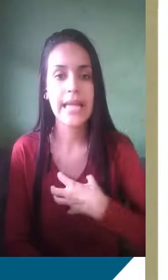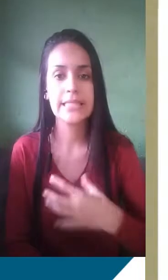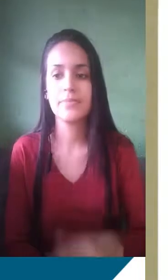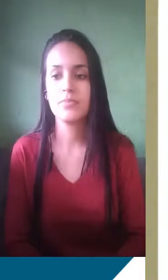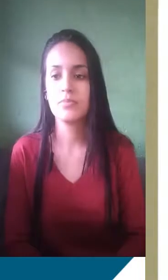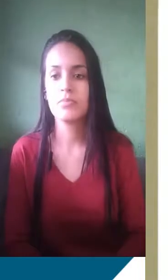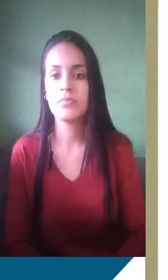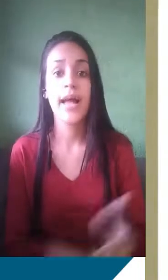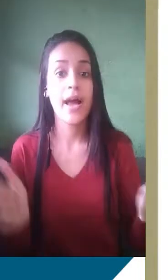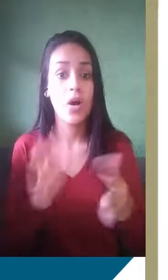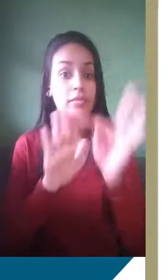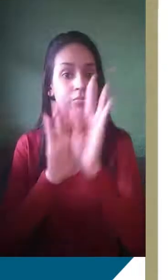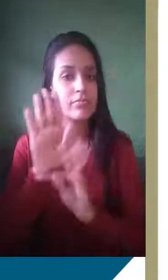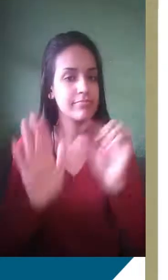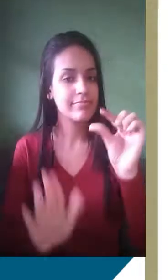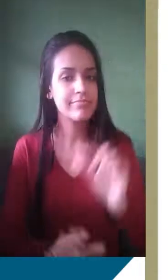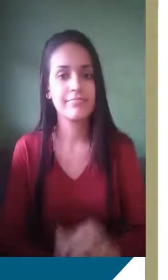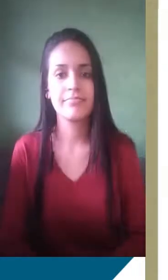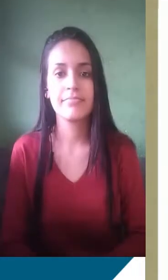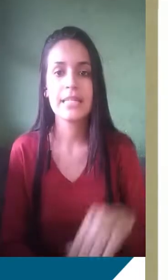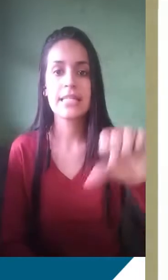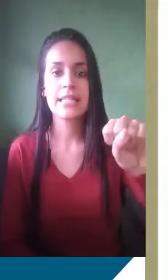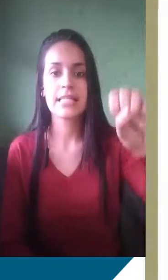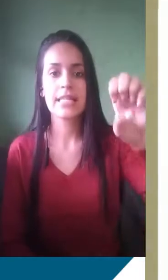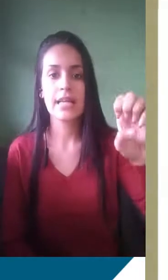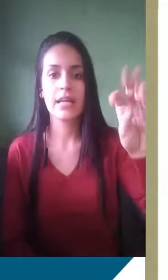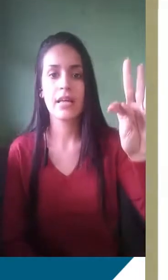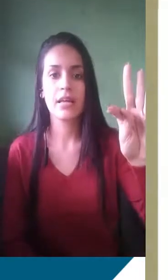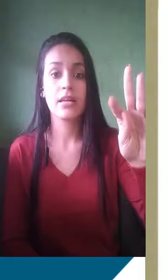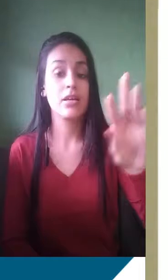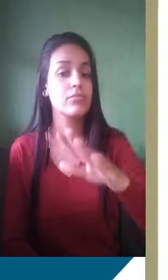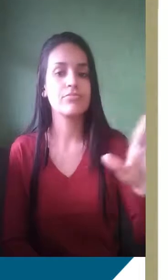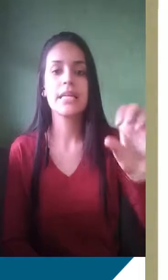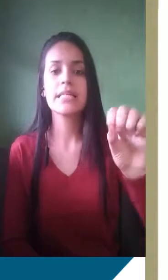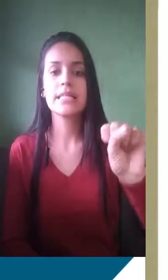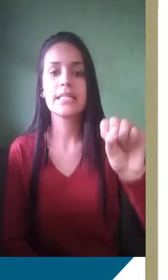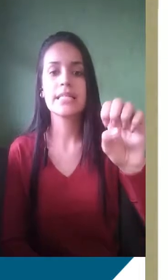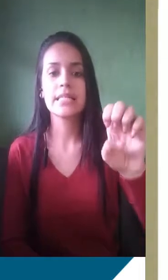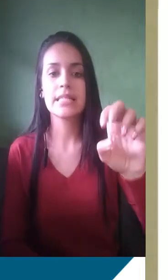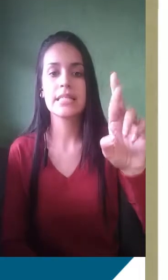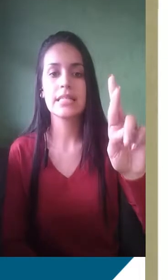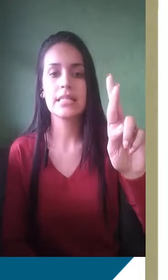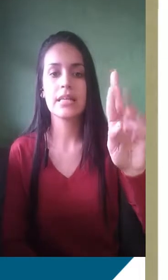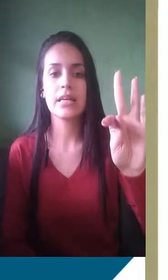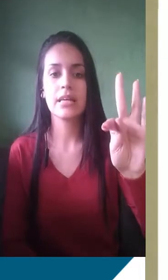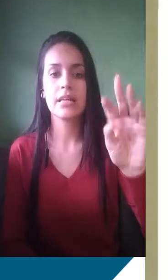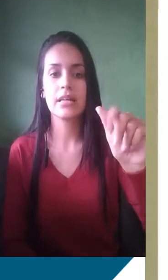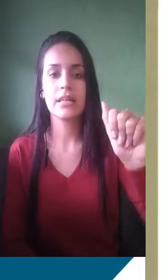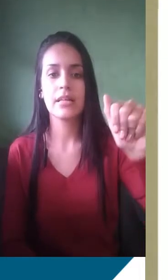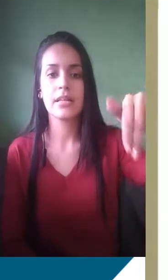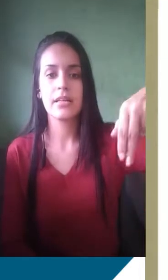Segue um trecho dos Sertões. O sertanejo é, antes de tudo, um forte. Não tem o